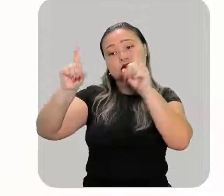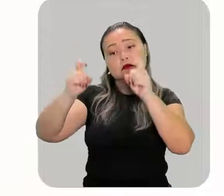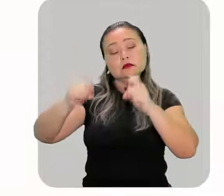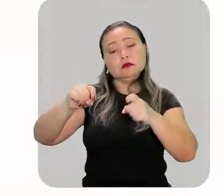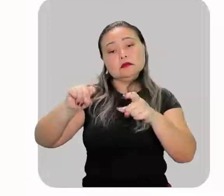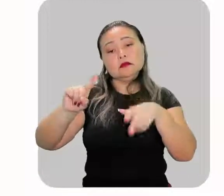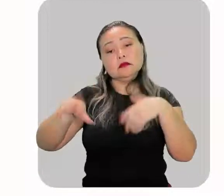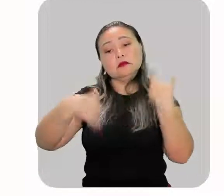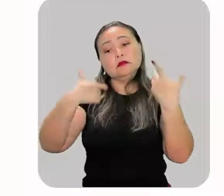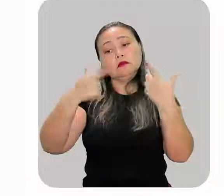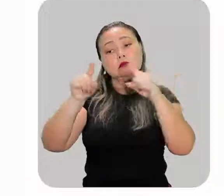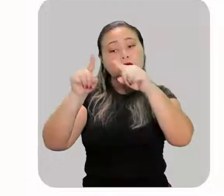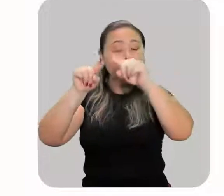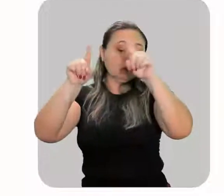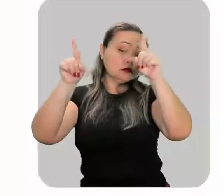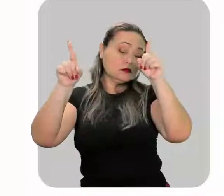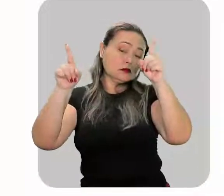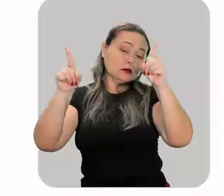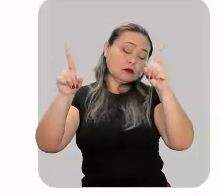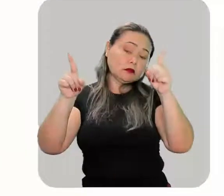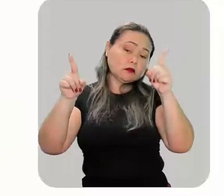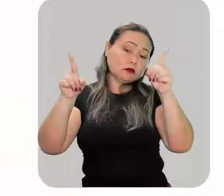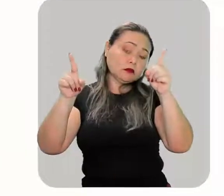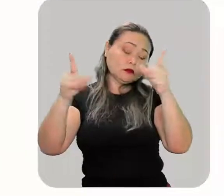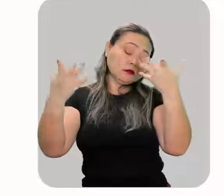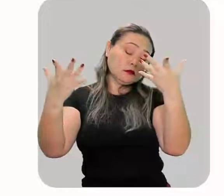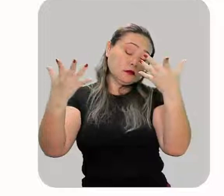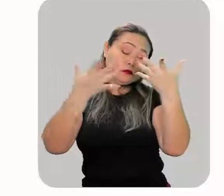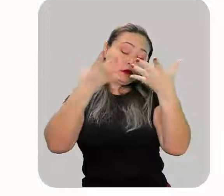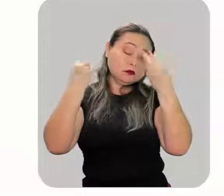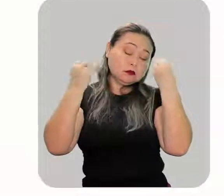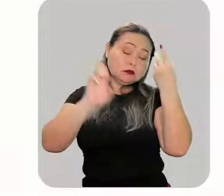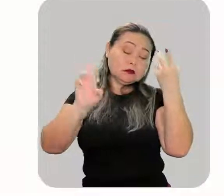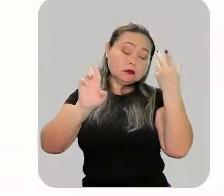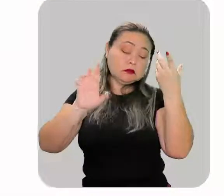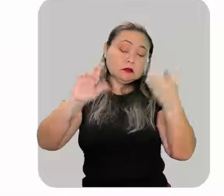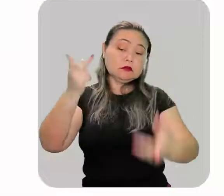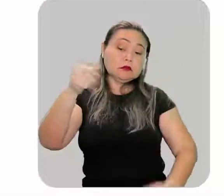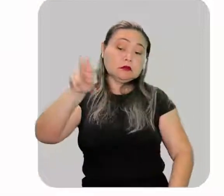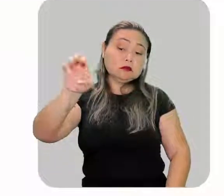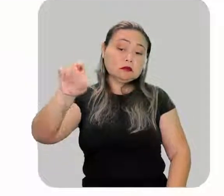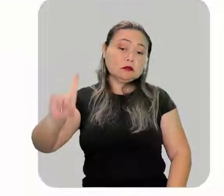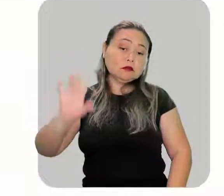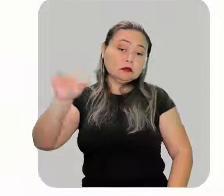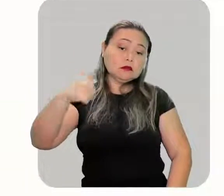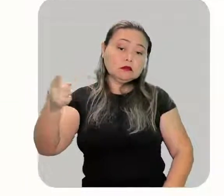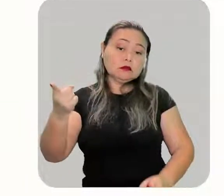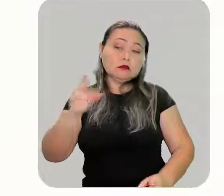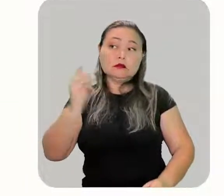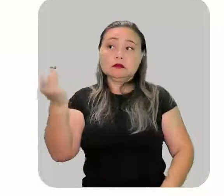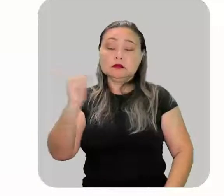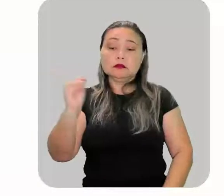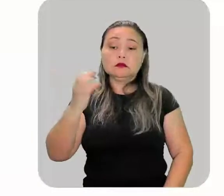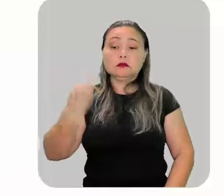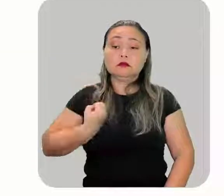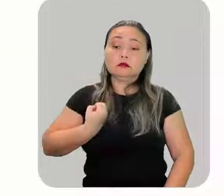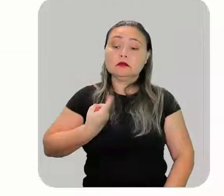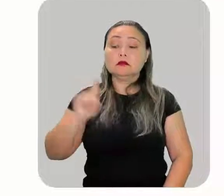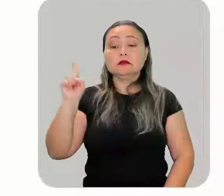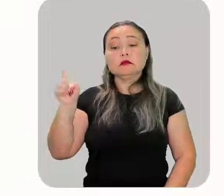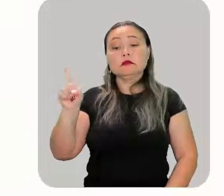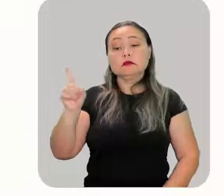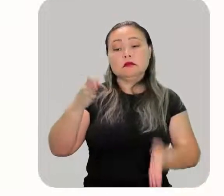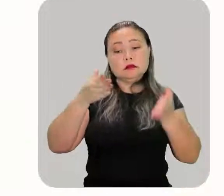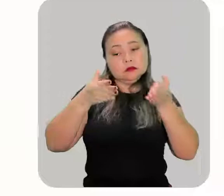né? Abre a... Esqueci o nome agora. Chaves. As chaves e representa os números geralmente